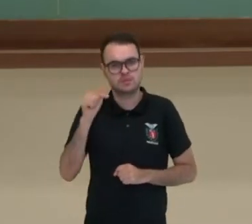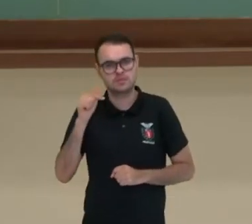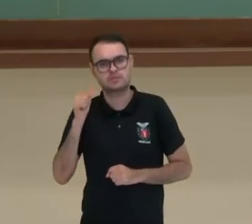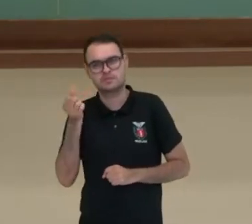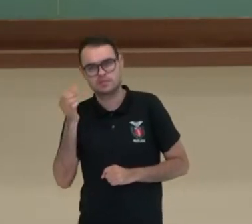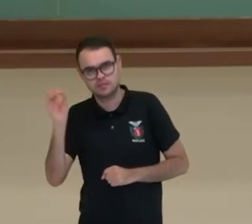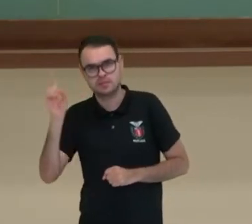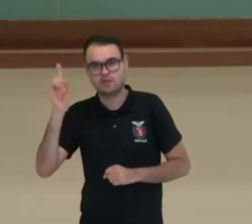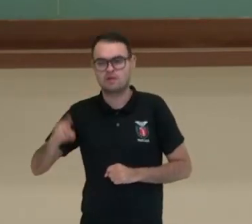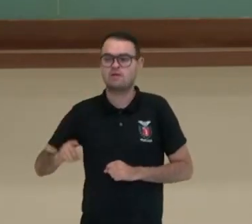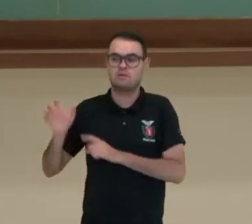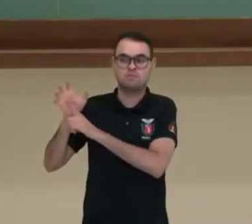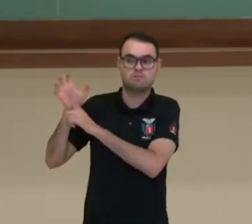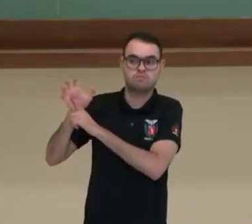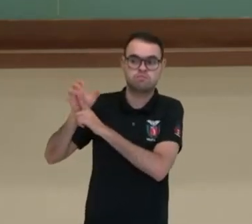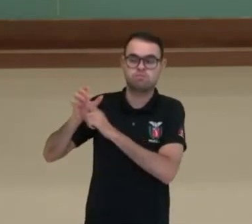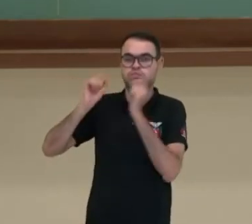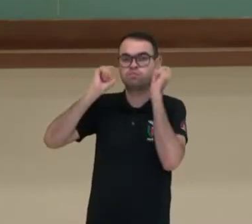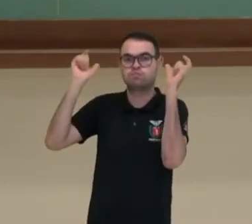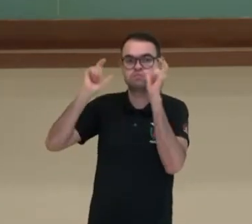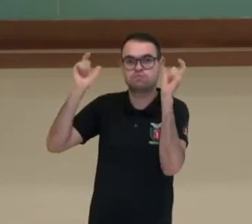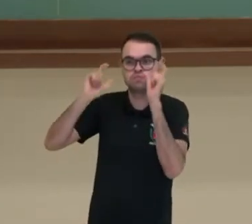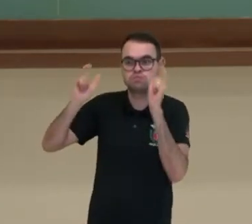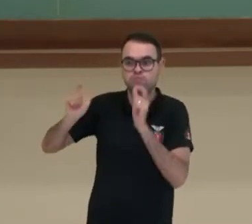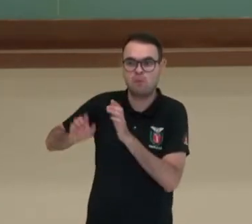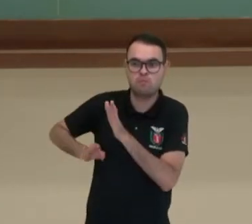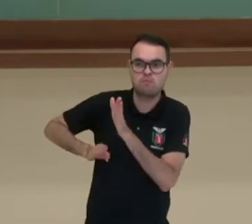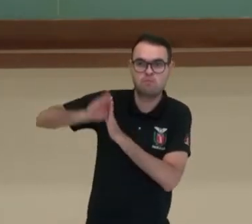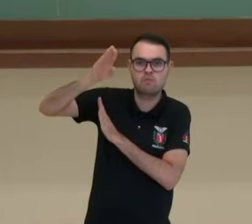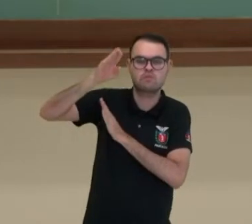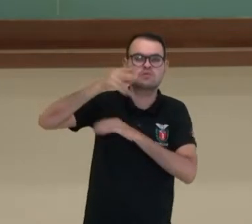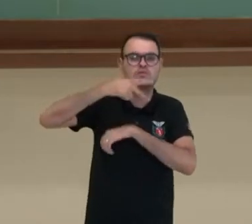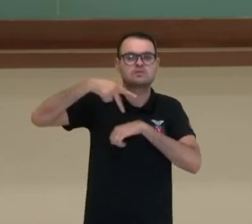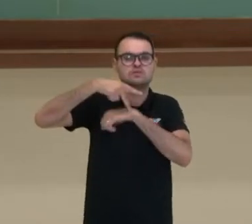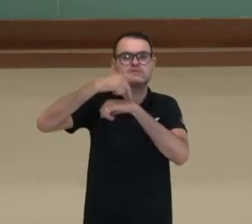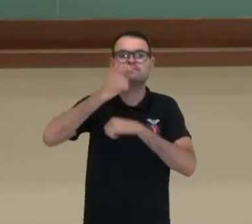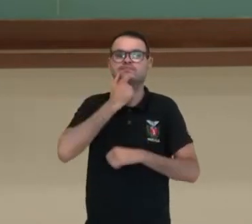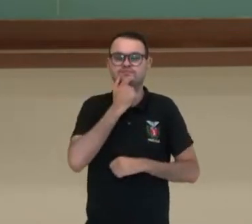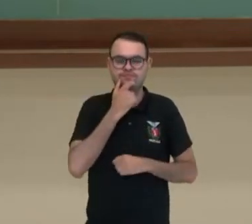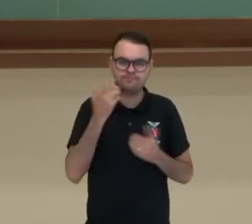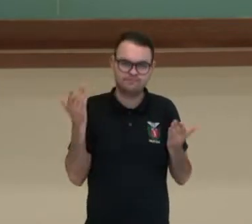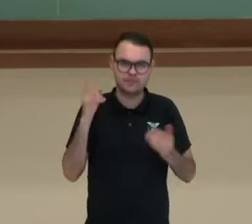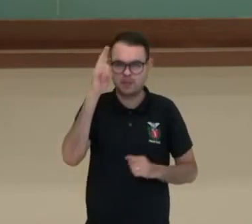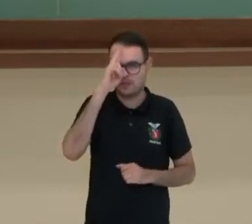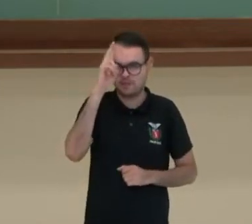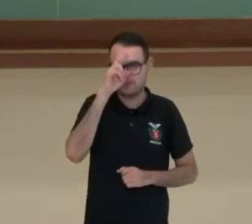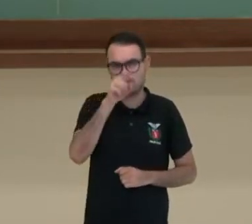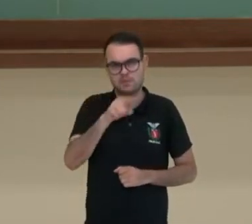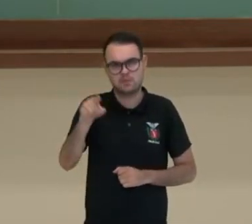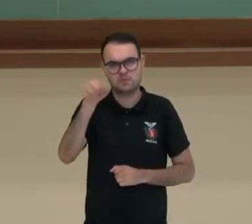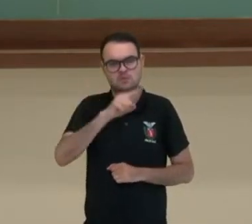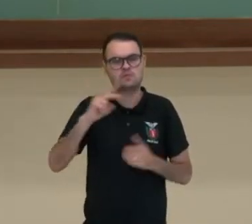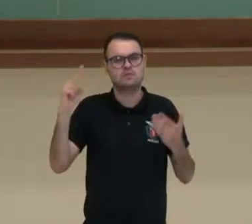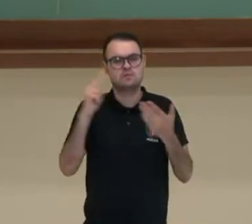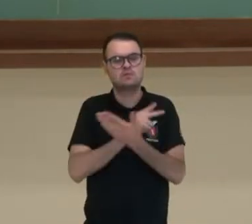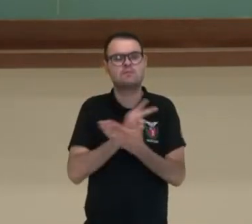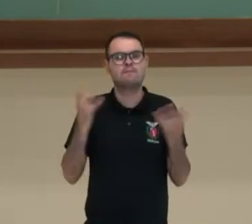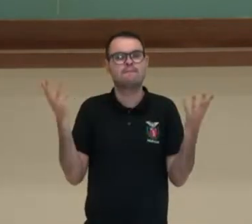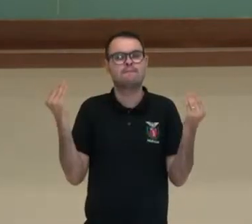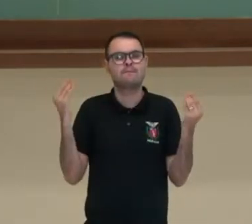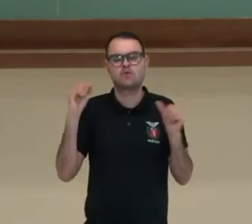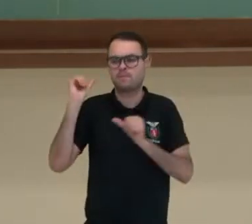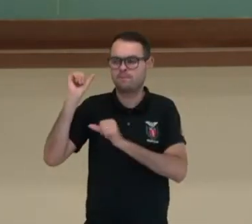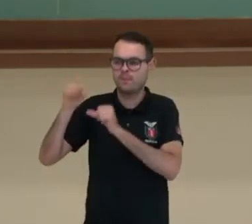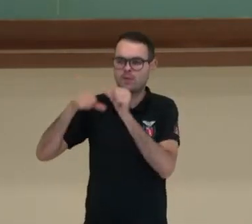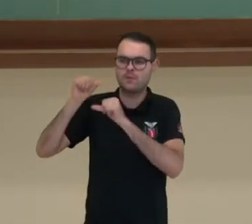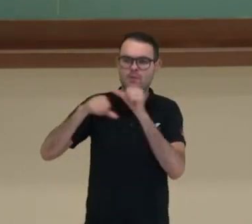impacto alarmante de crescimento para a Inglaterra. Tá? E lembrando vocês que isso aí causou aí muitas